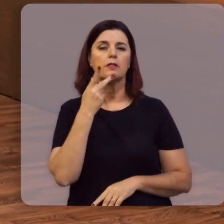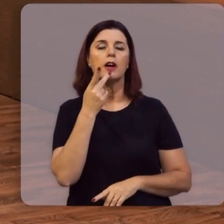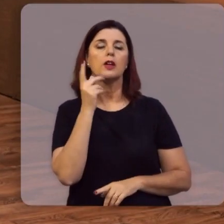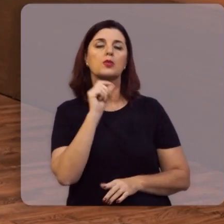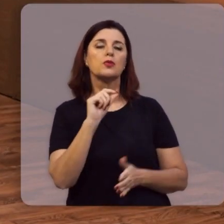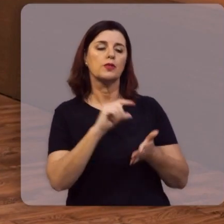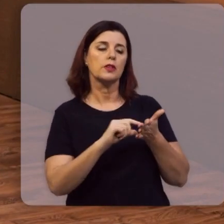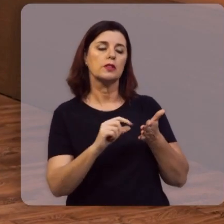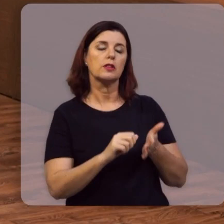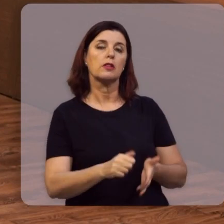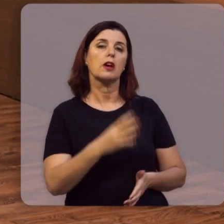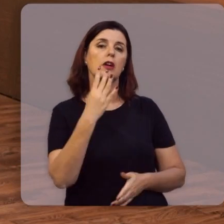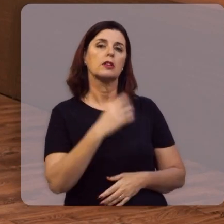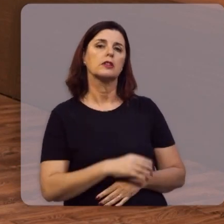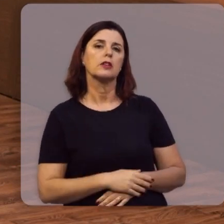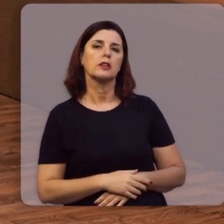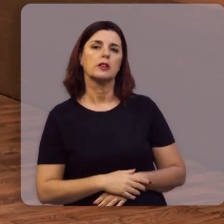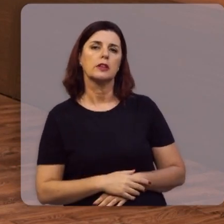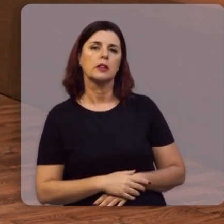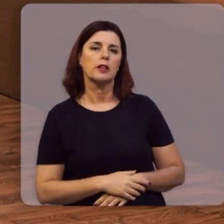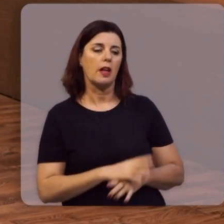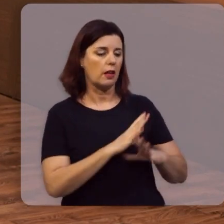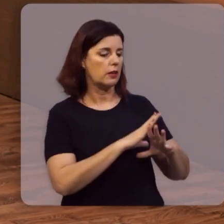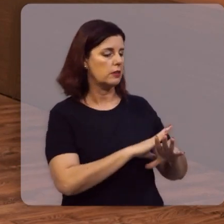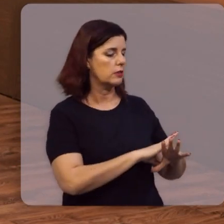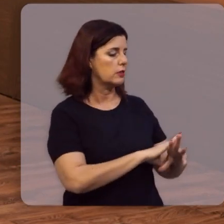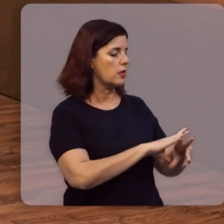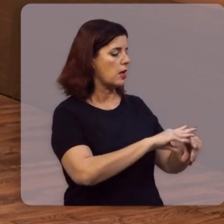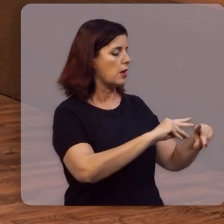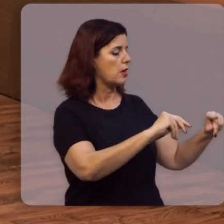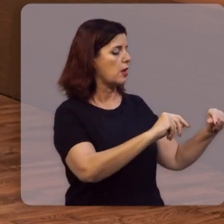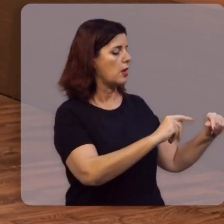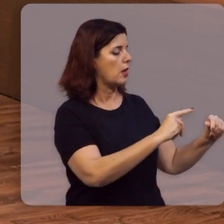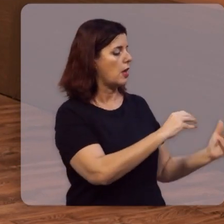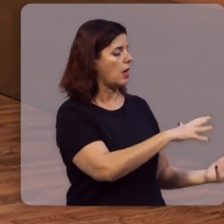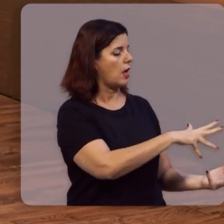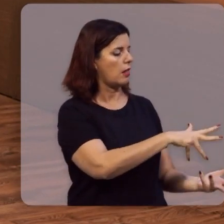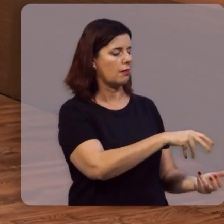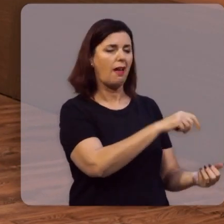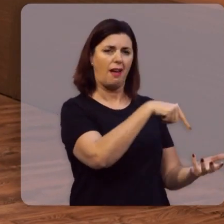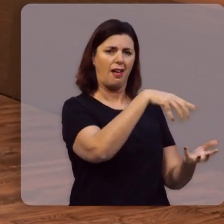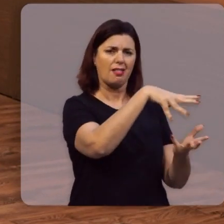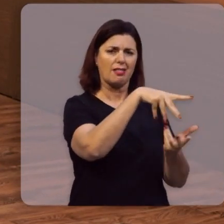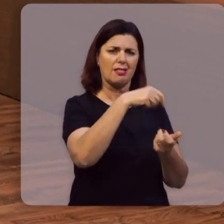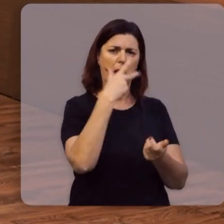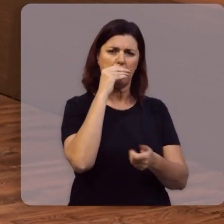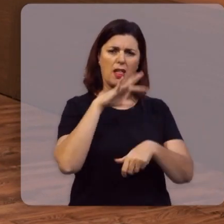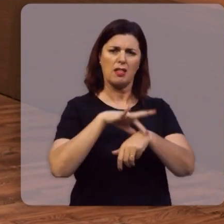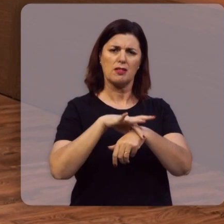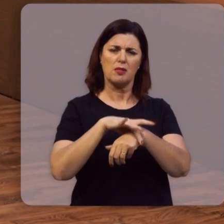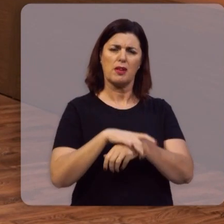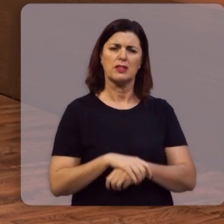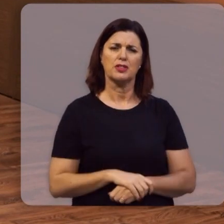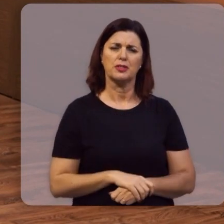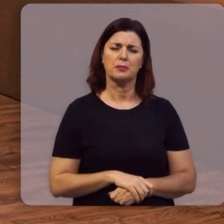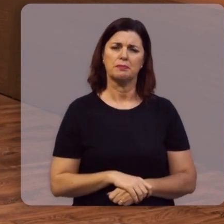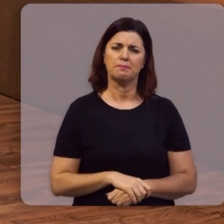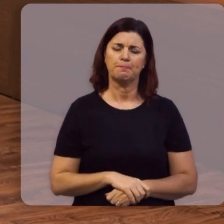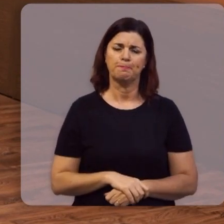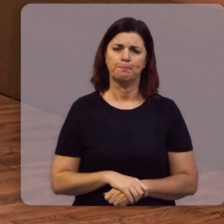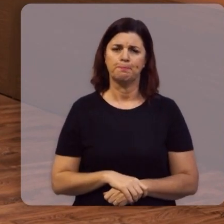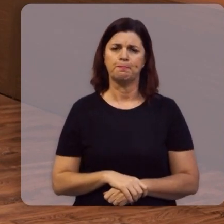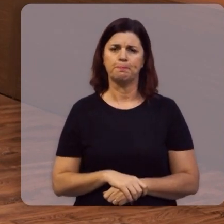no versículo 14 assim: e sararei a sua terra. A terra está enferma, a terra está